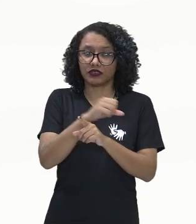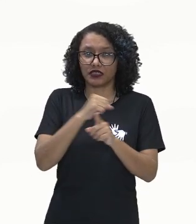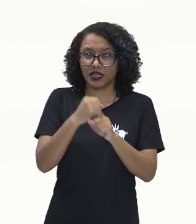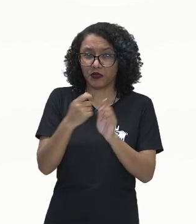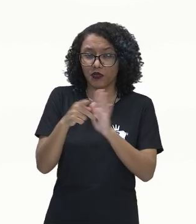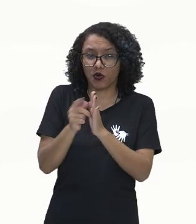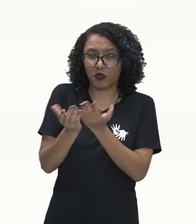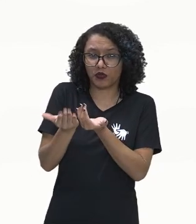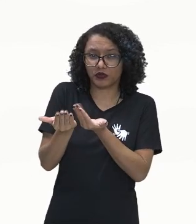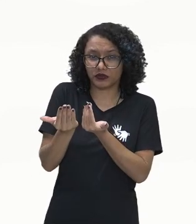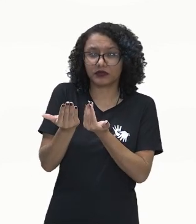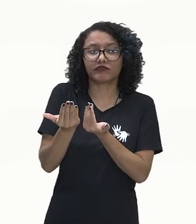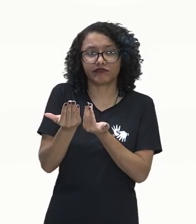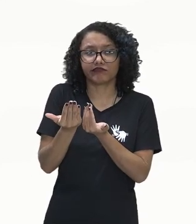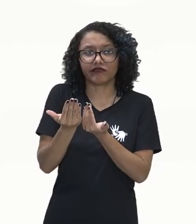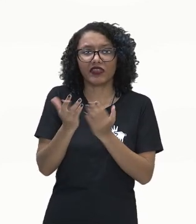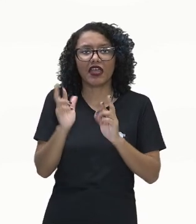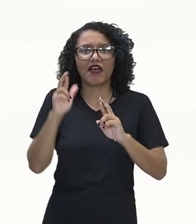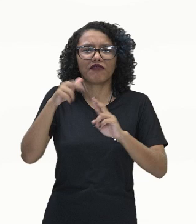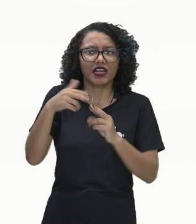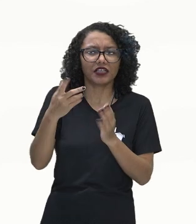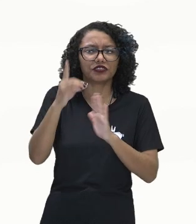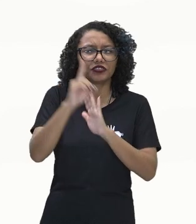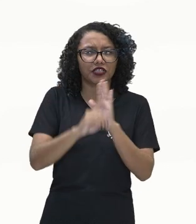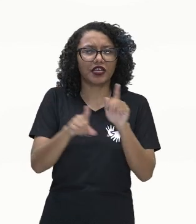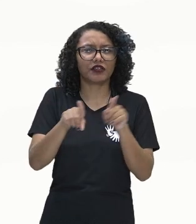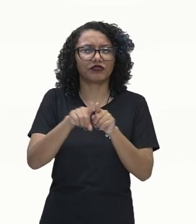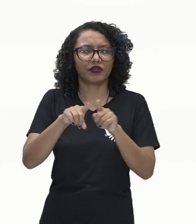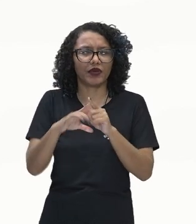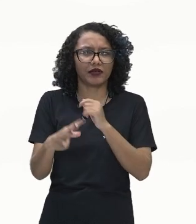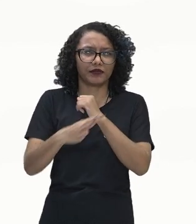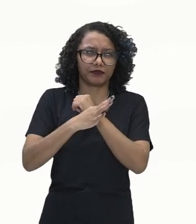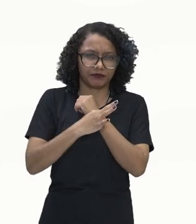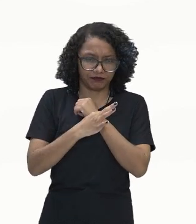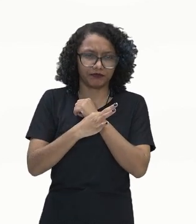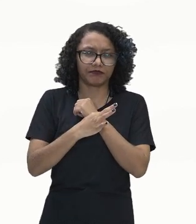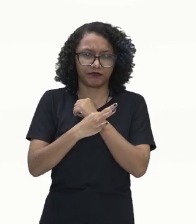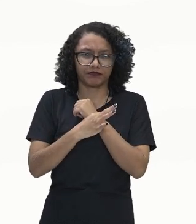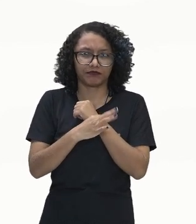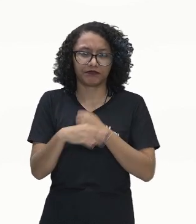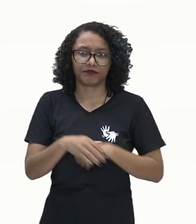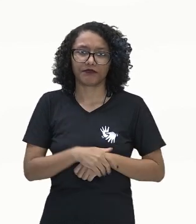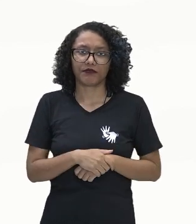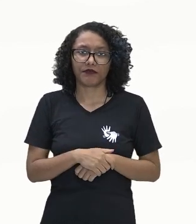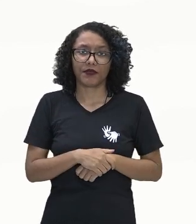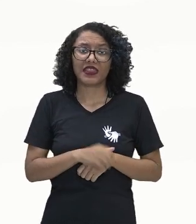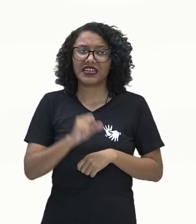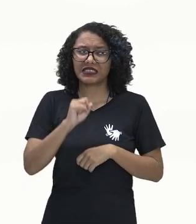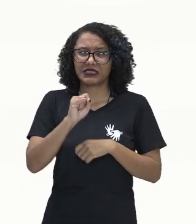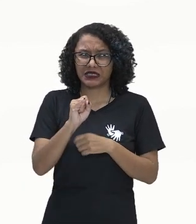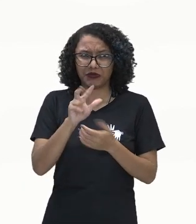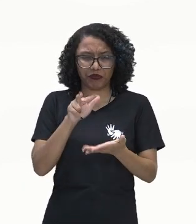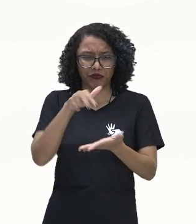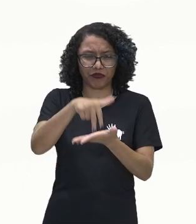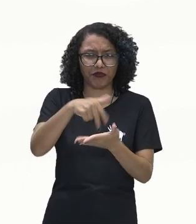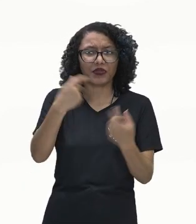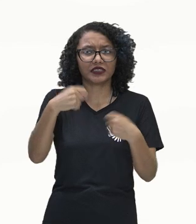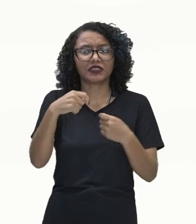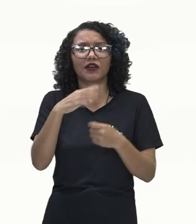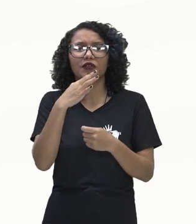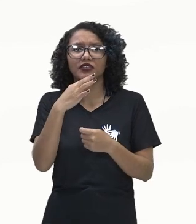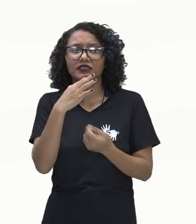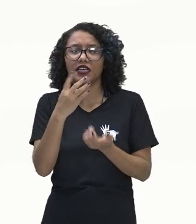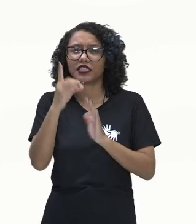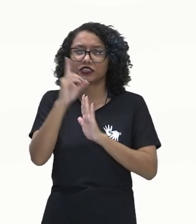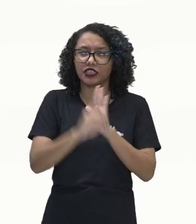e garantias. Então, para eu ter um protagonismo, né, eu preciso conhecer quais são os meus direitos, quais são também os meus